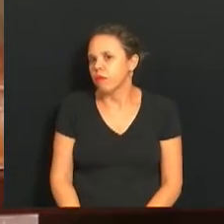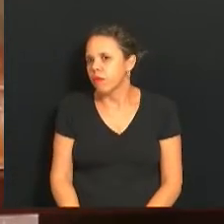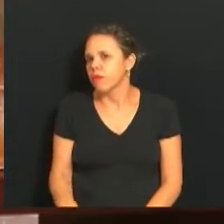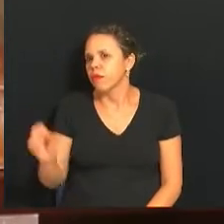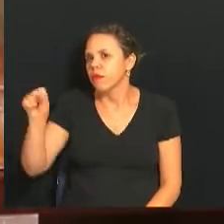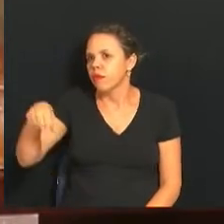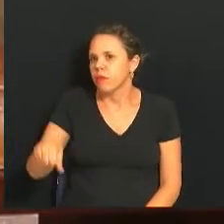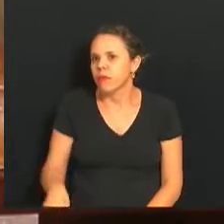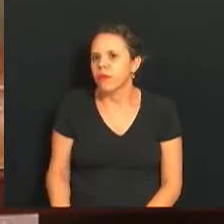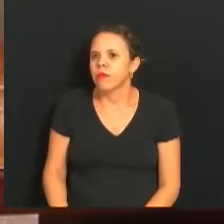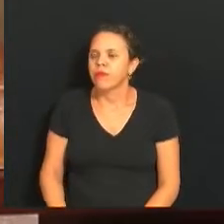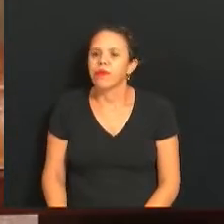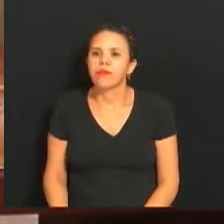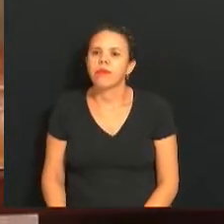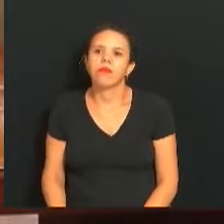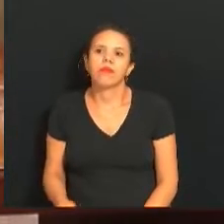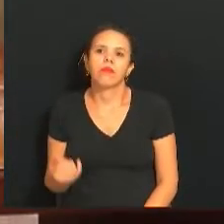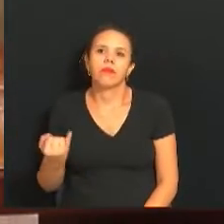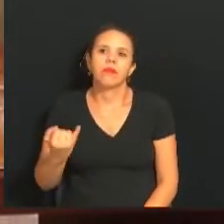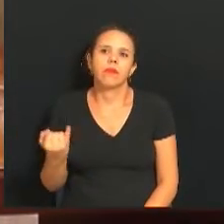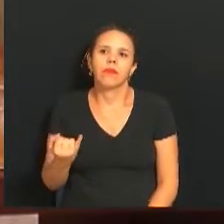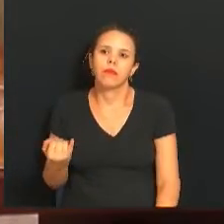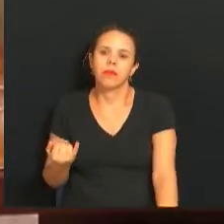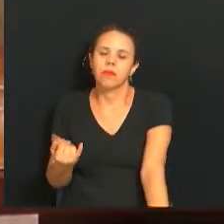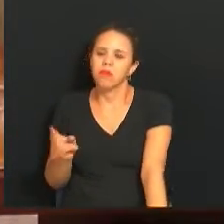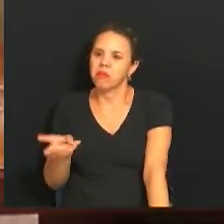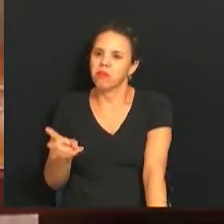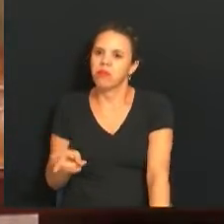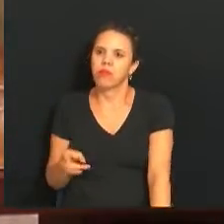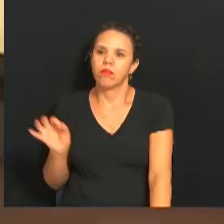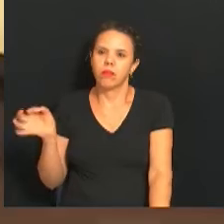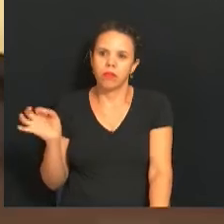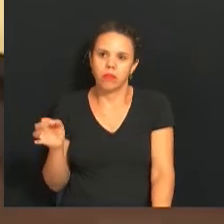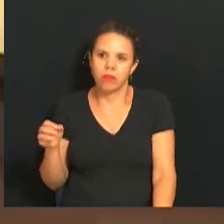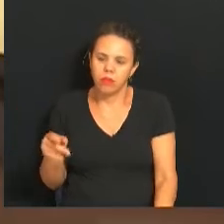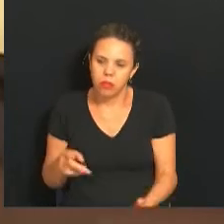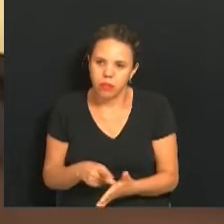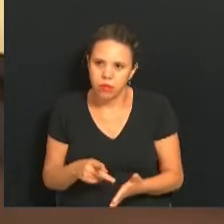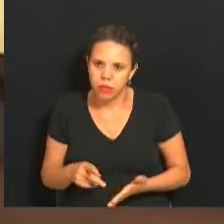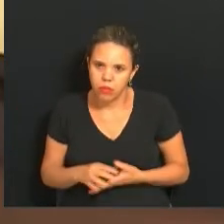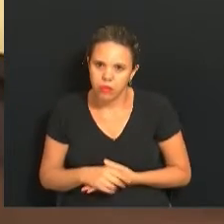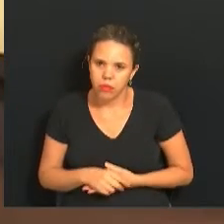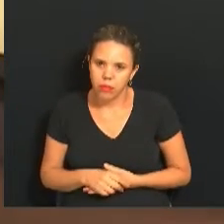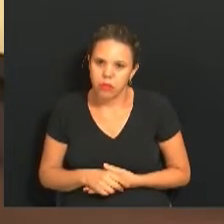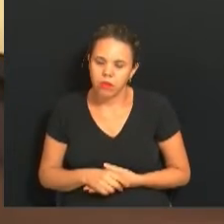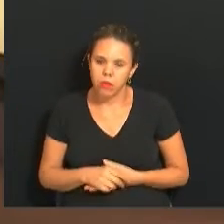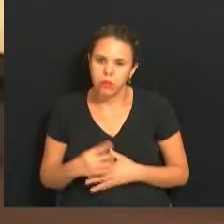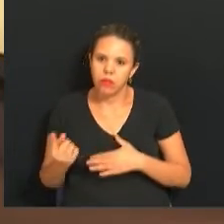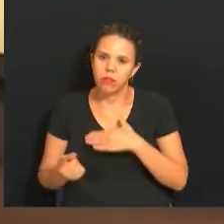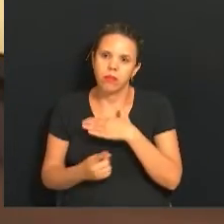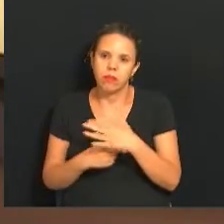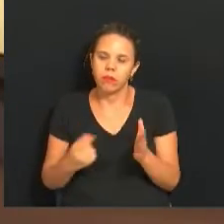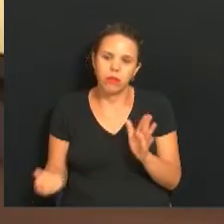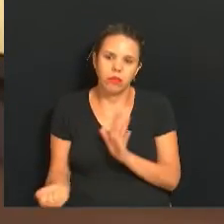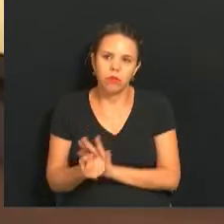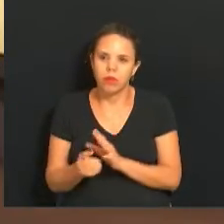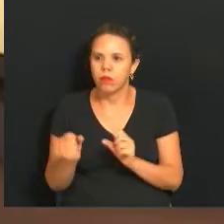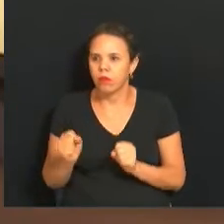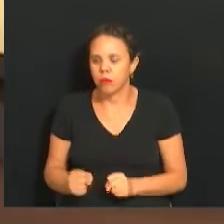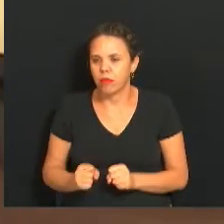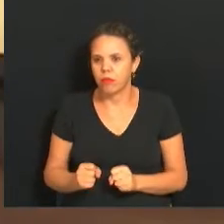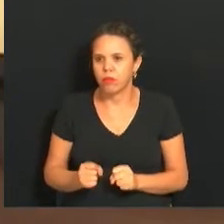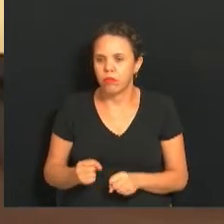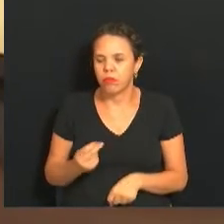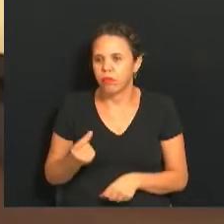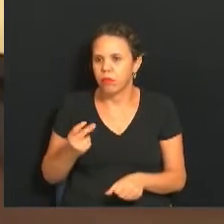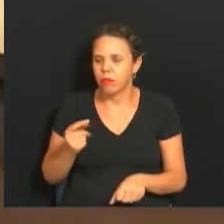isso. Então é bem importante mesmo, com né? Com certeza. Toda a identificação que o cliente vai ter com a marca, ele passa muito pouco tempo na